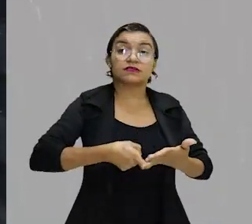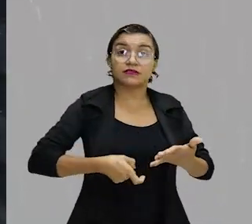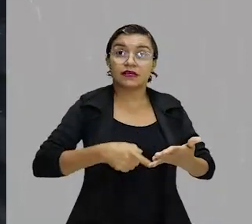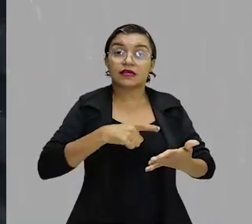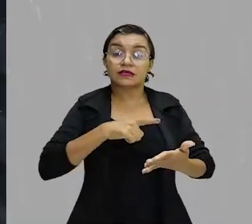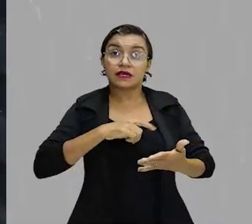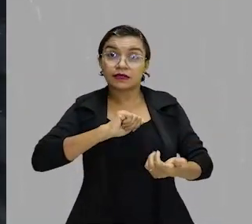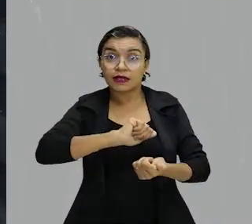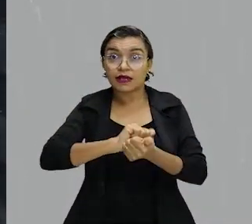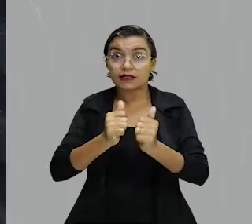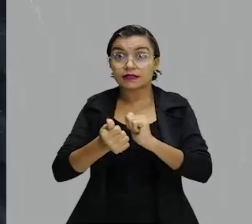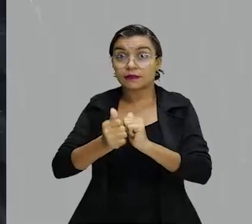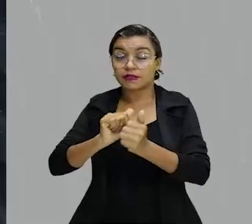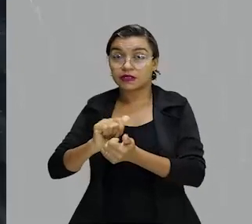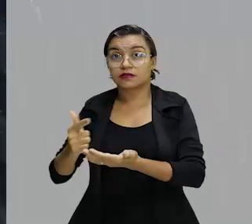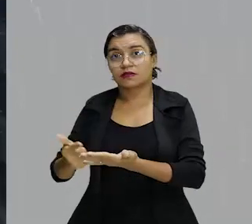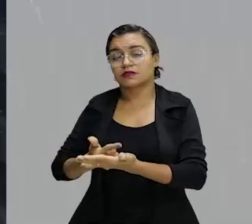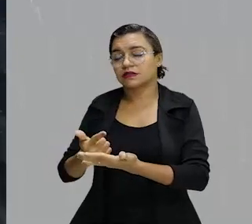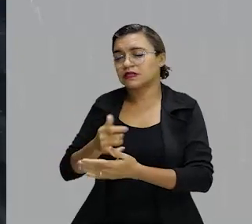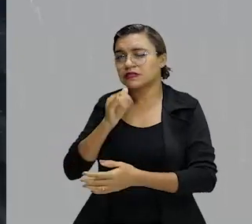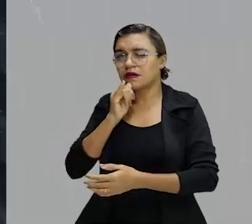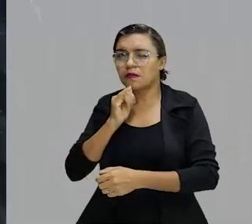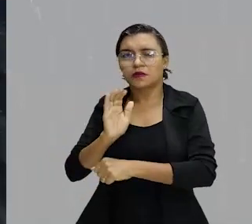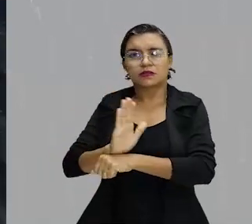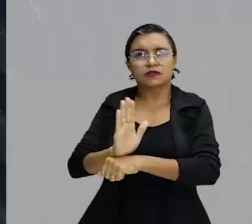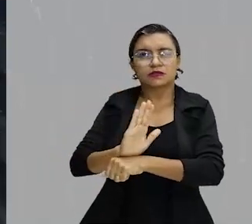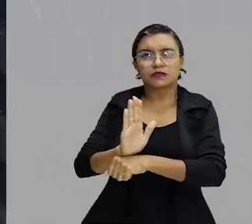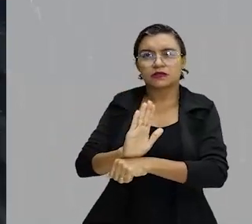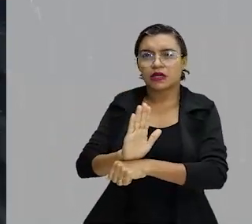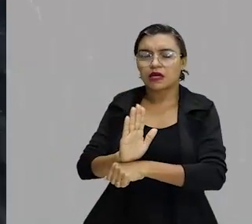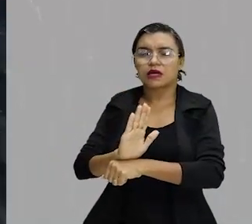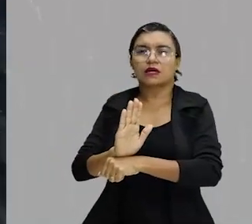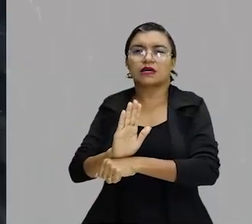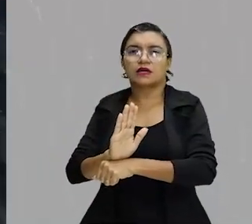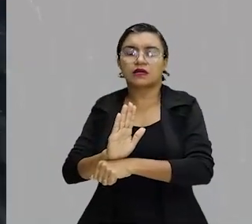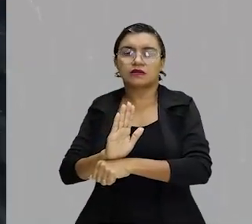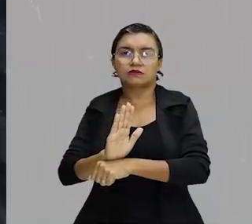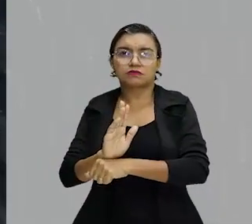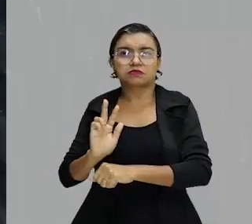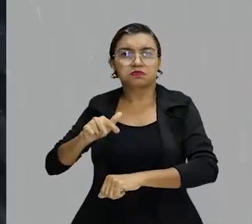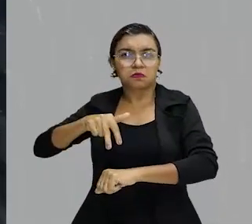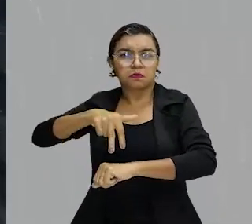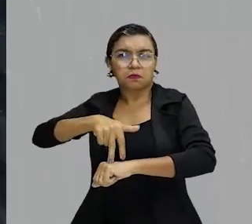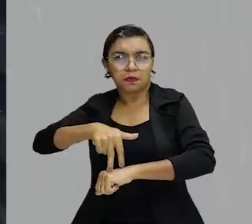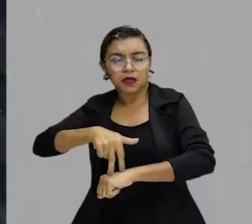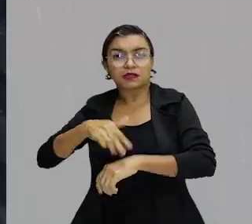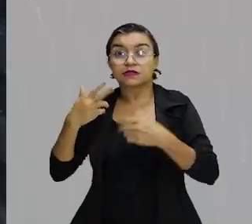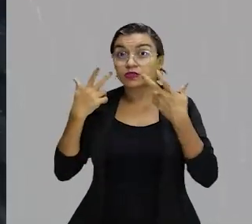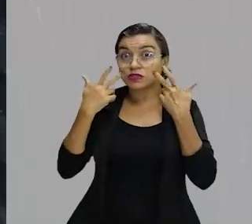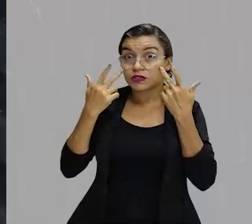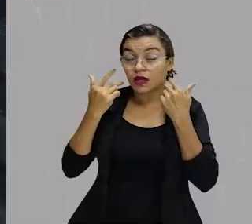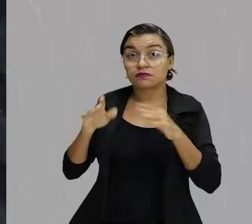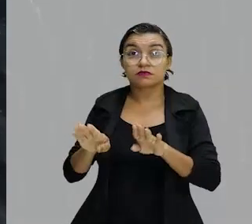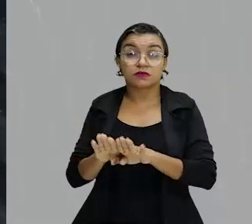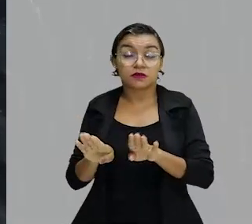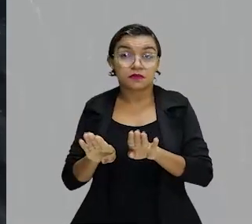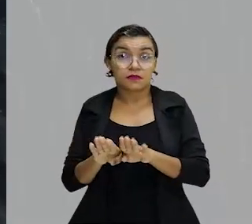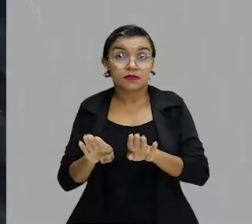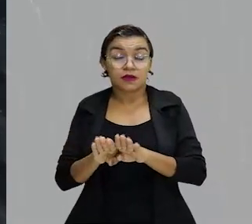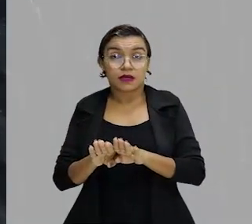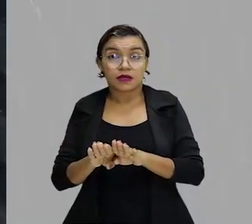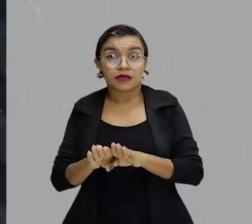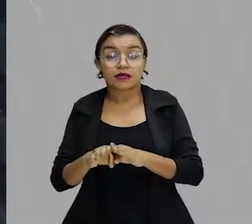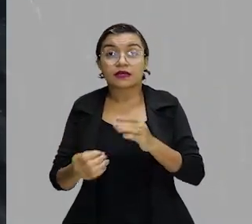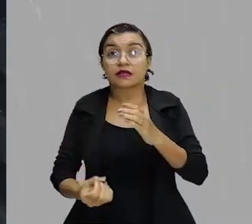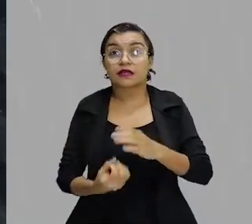são criados a partir do cinema, série, peças e etc., eles vão utilizar histórias baseadas